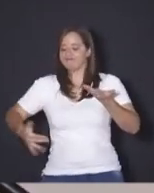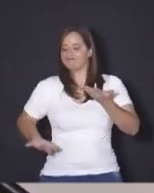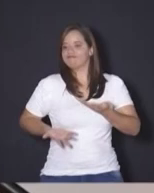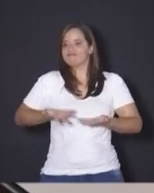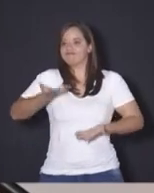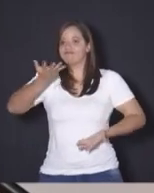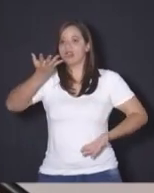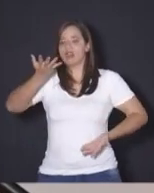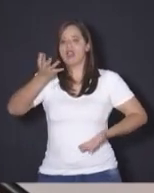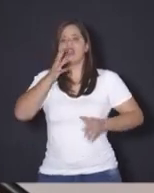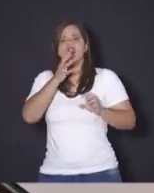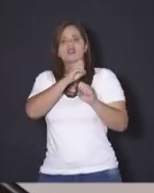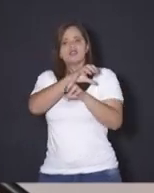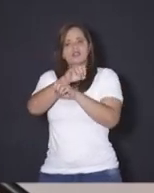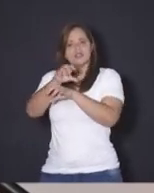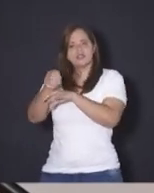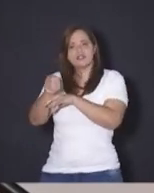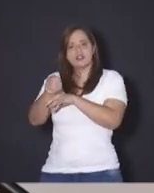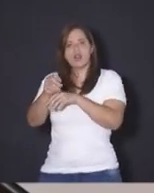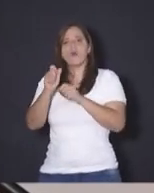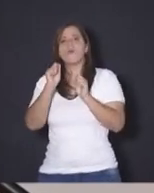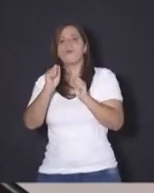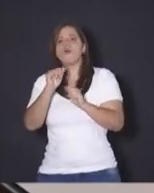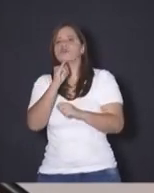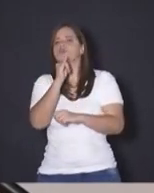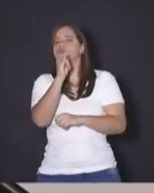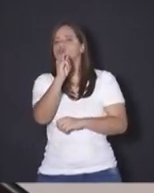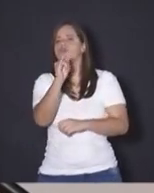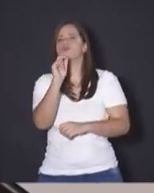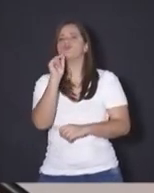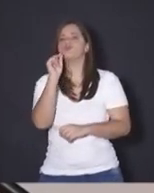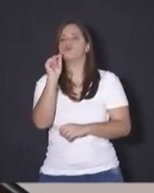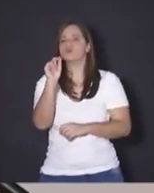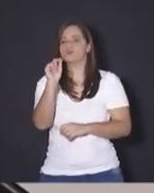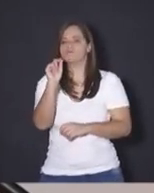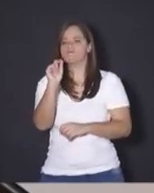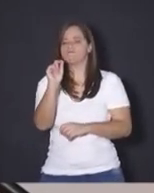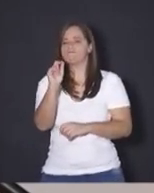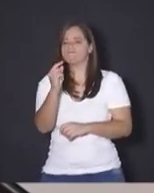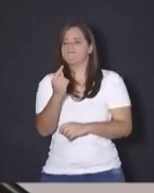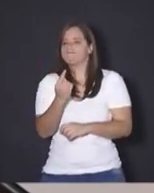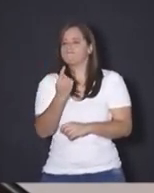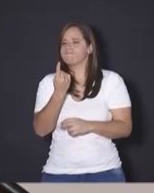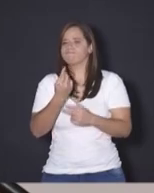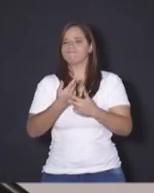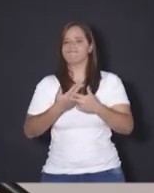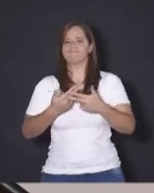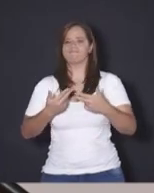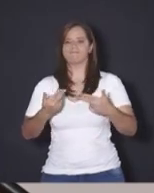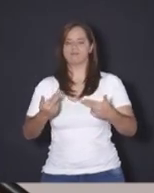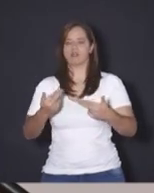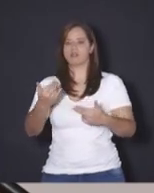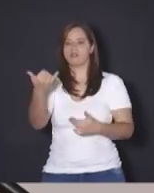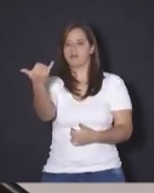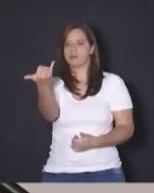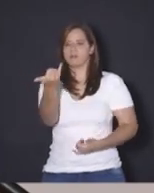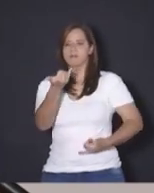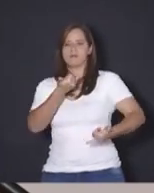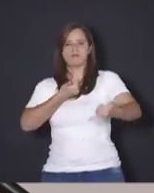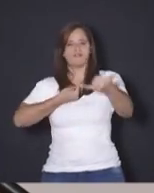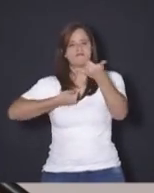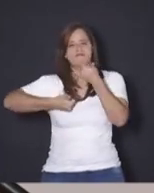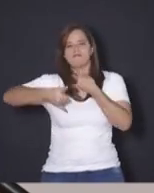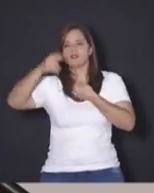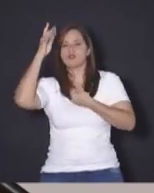mestre só posso então lhes dizer uma coisa contra mim os seus